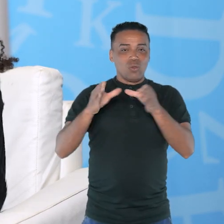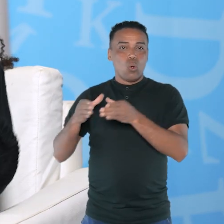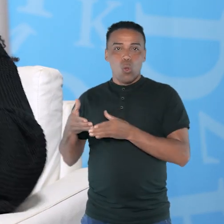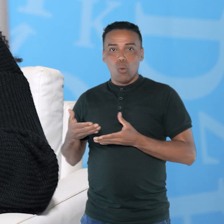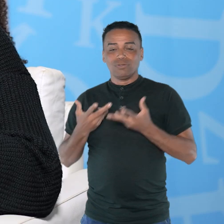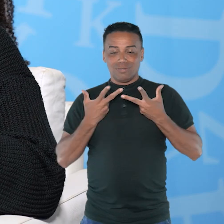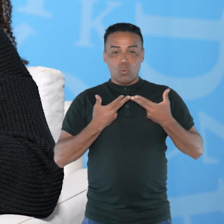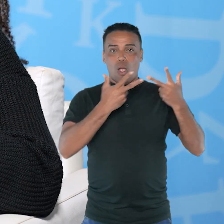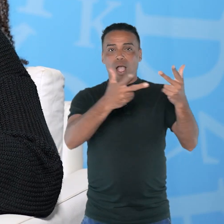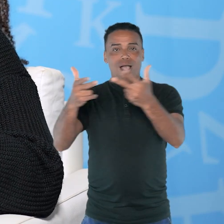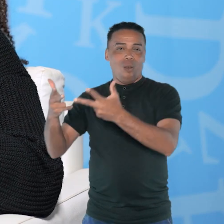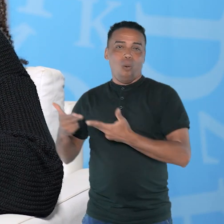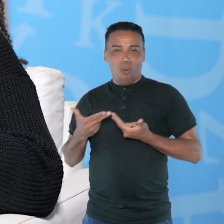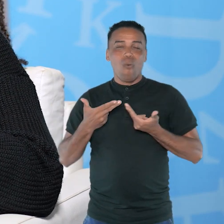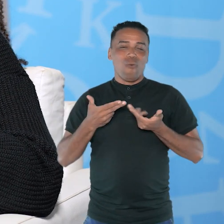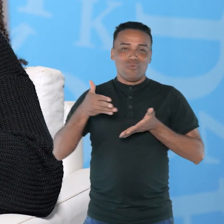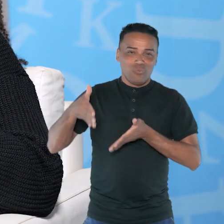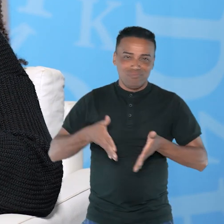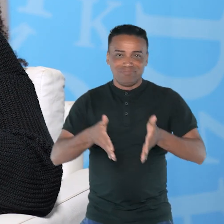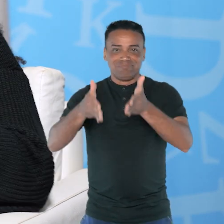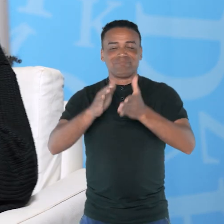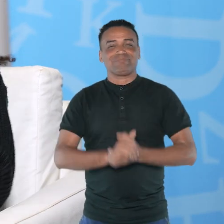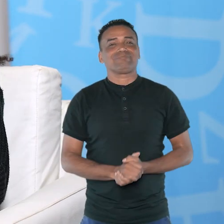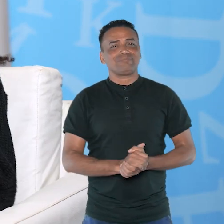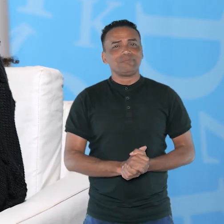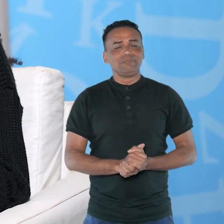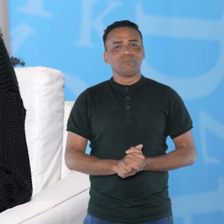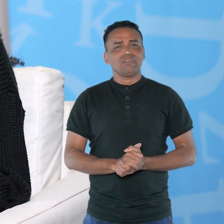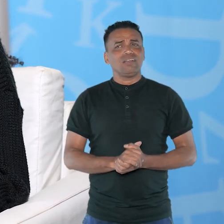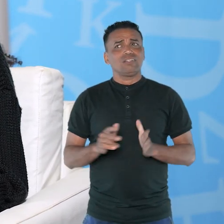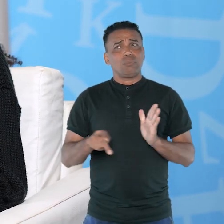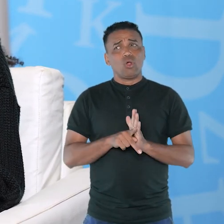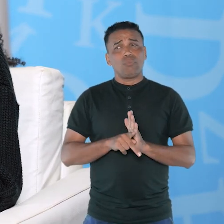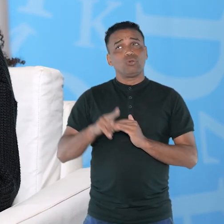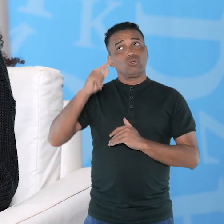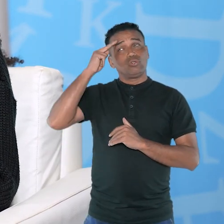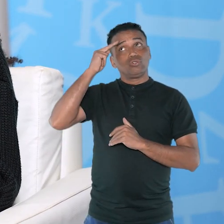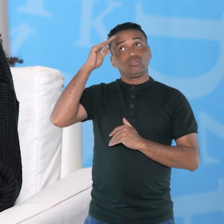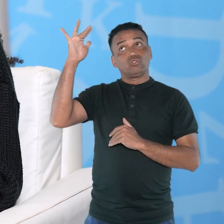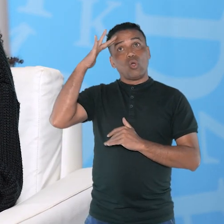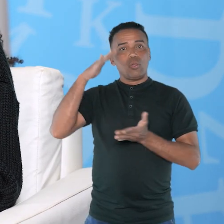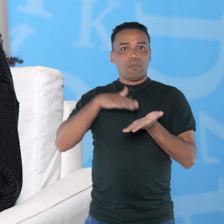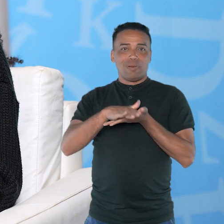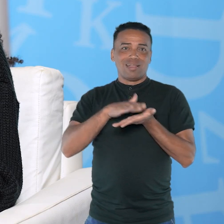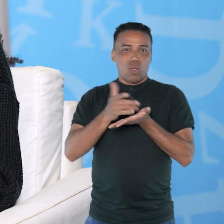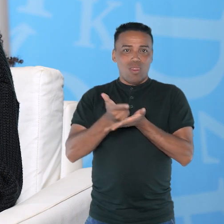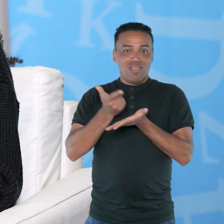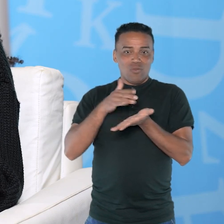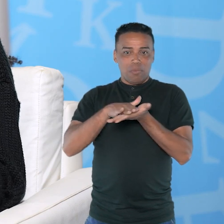caminho. E em relação a esse sonho da publicação, eu acho